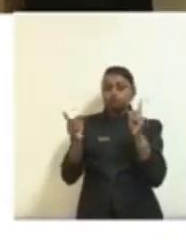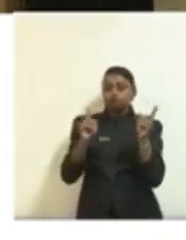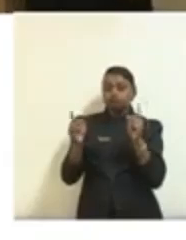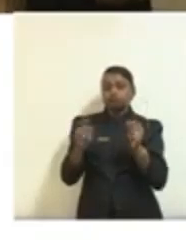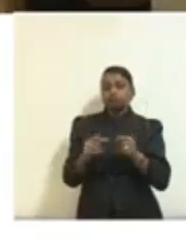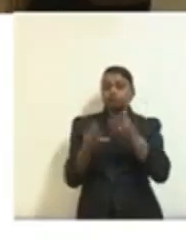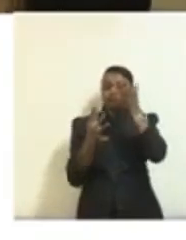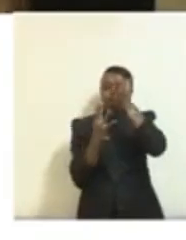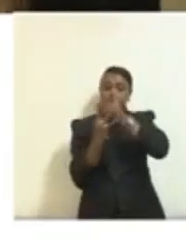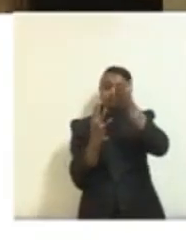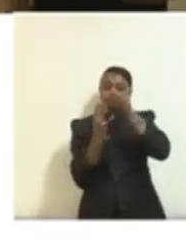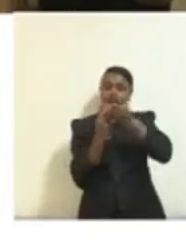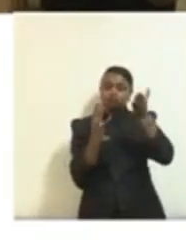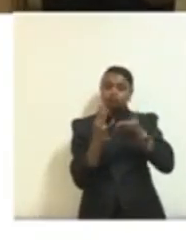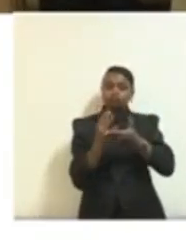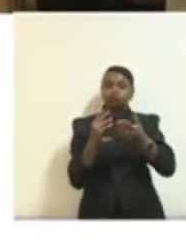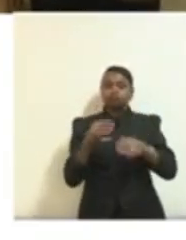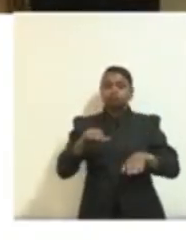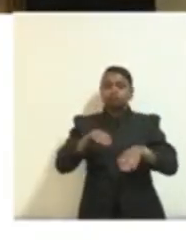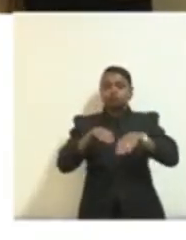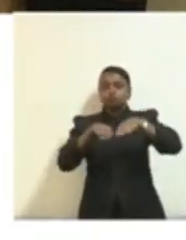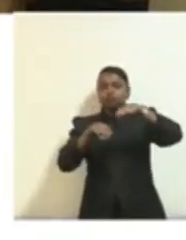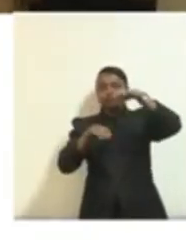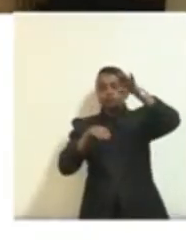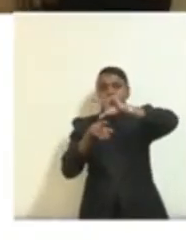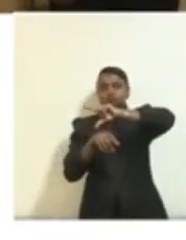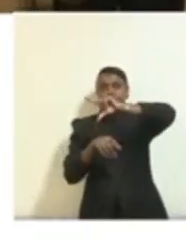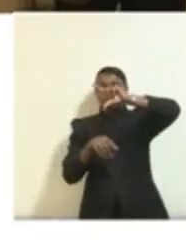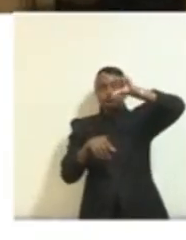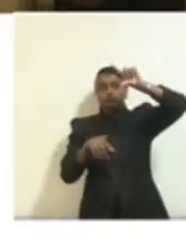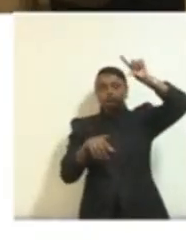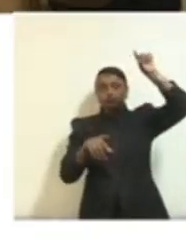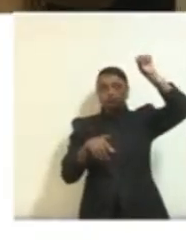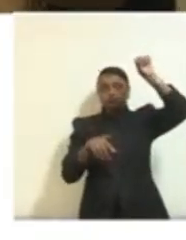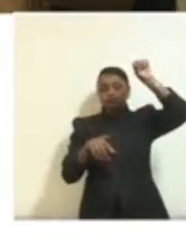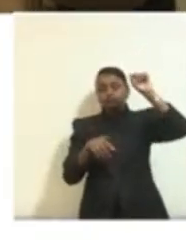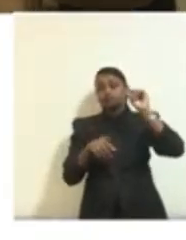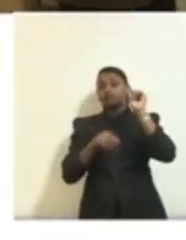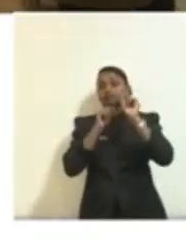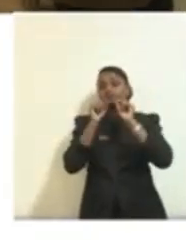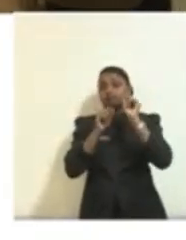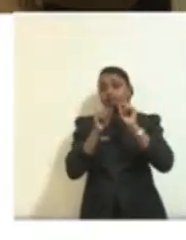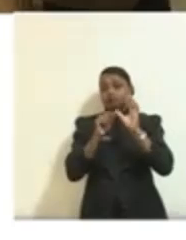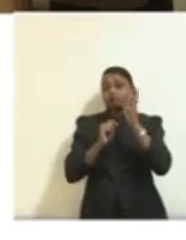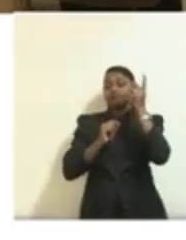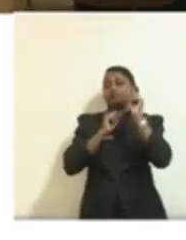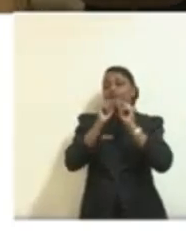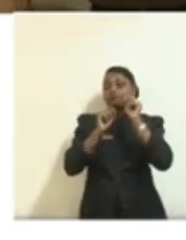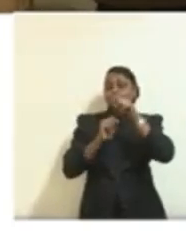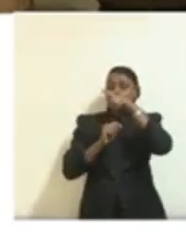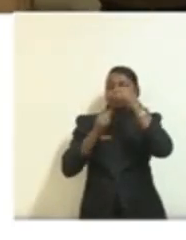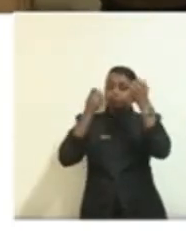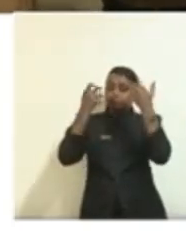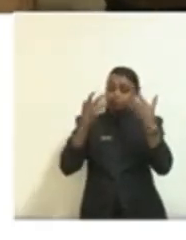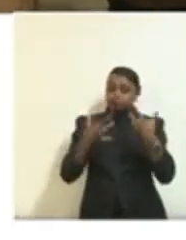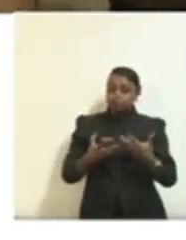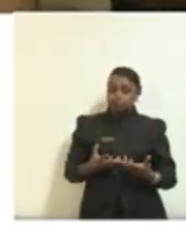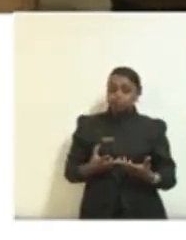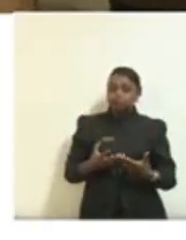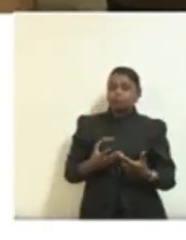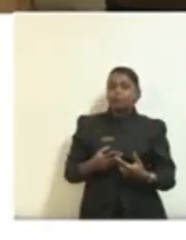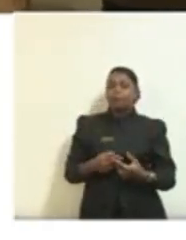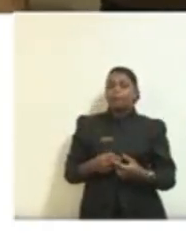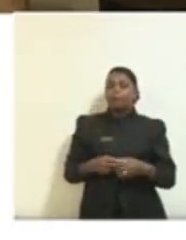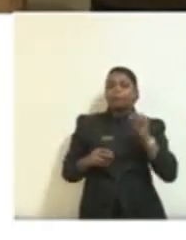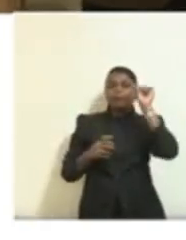parcelas atingiram aqueles níveis de produção primária anteriores à anomalia climática. E aí nós temos uma relação,